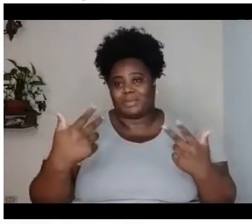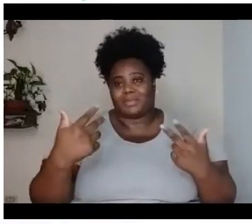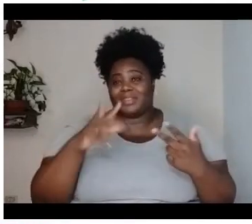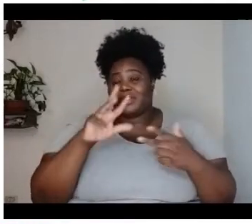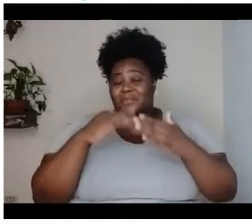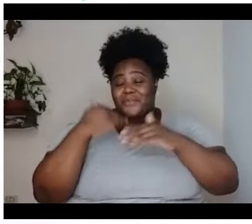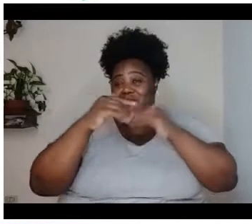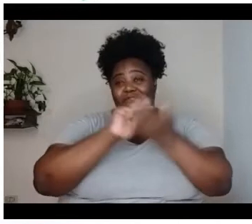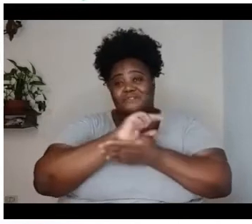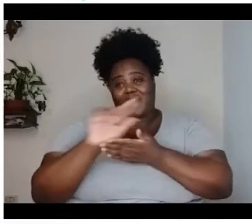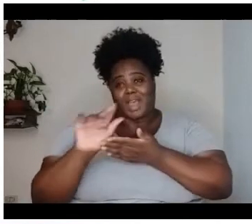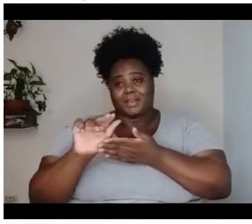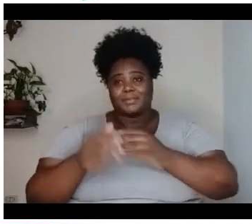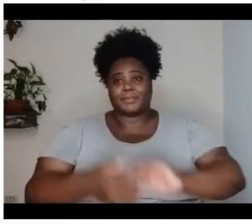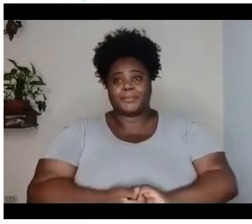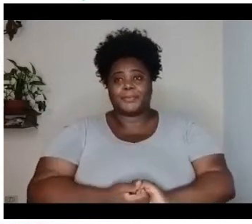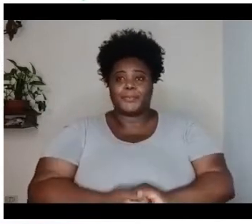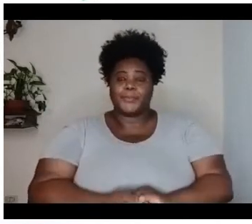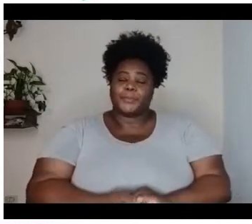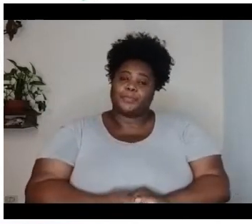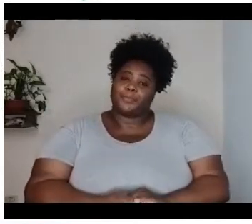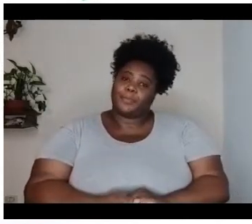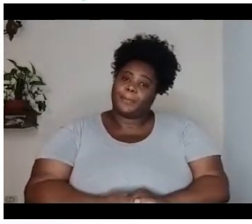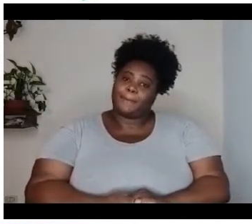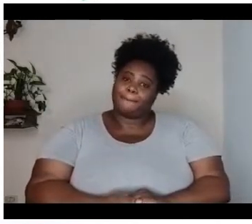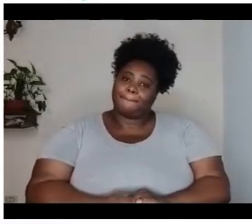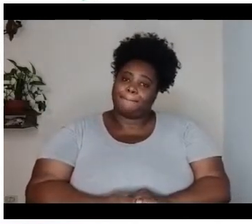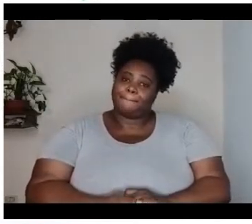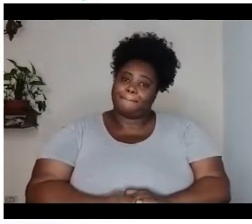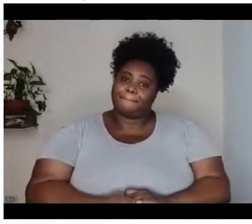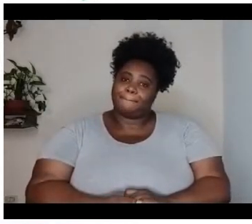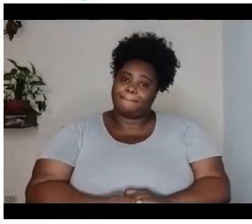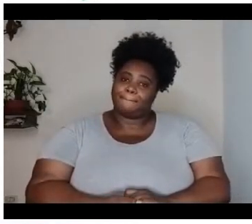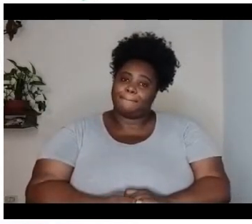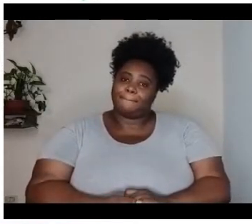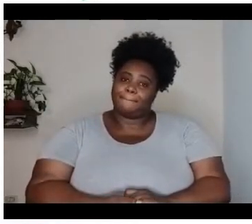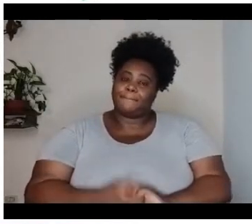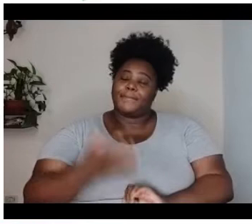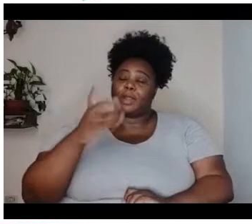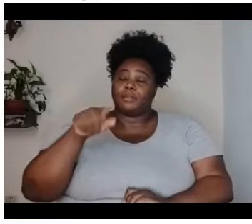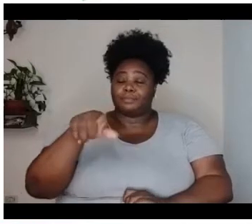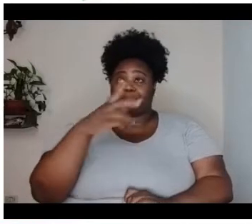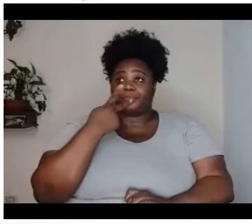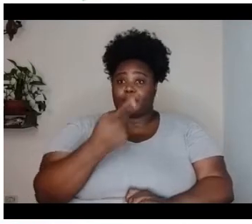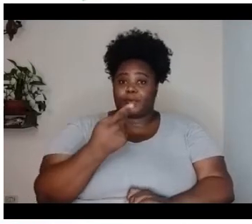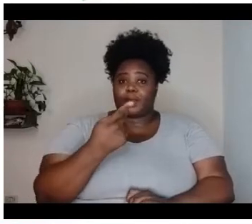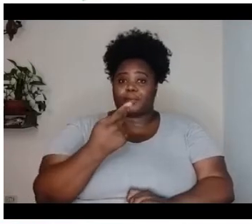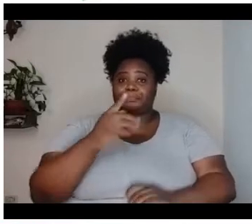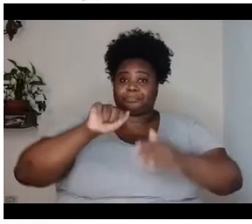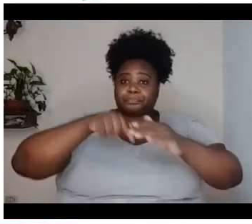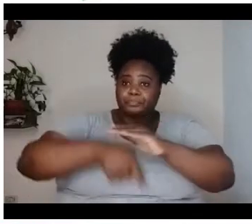né? E aí, nesse sentido, eu queria te ouvir também falar, ainda para aprofundar um pouco mais